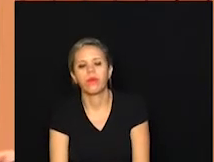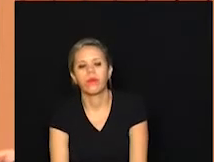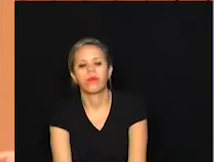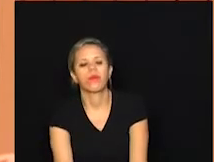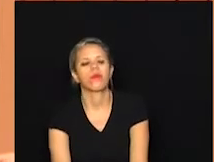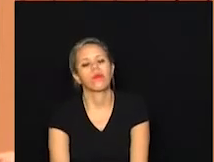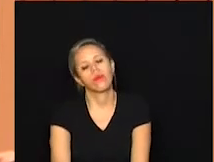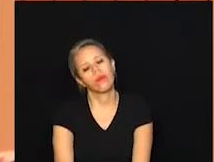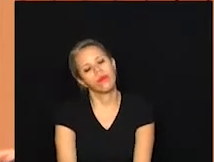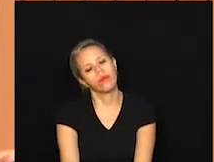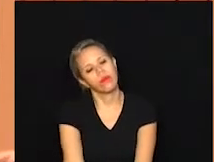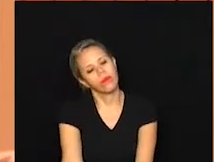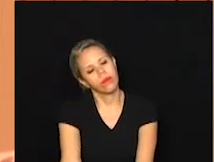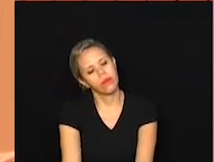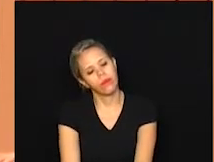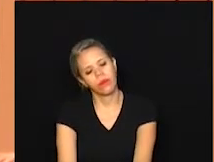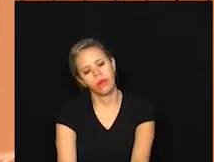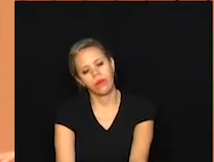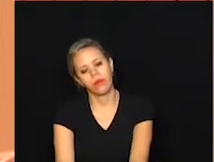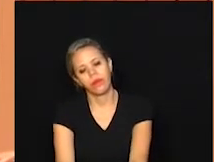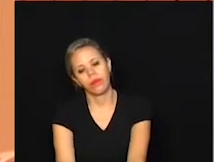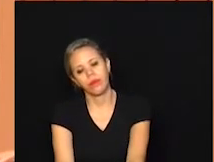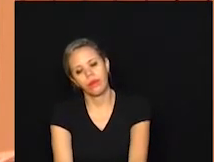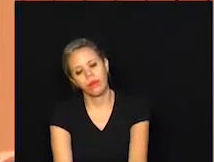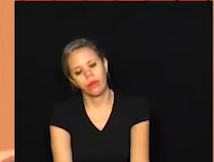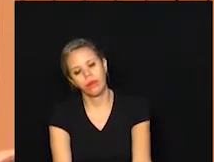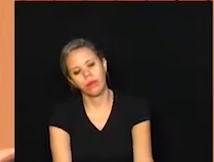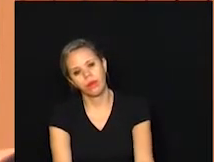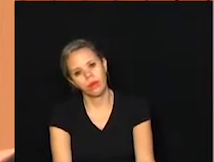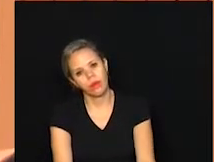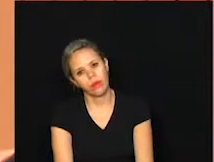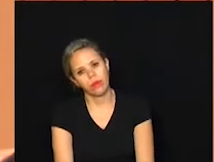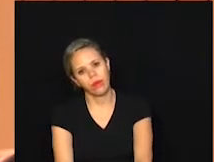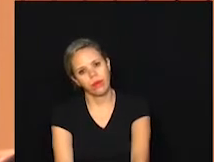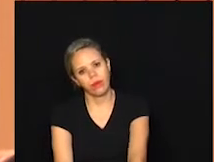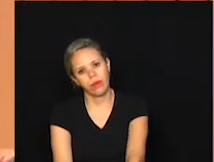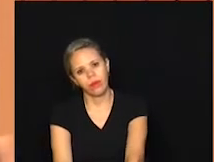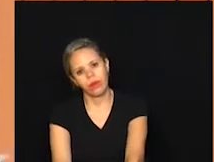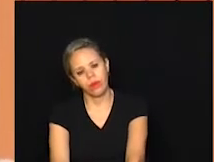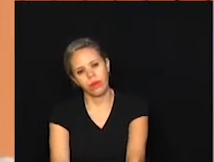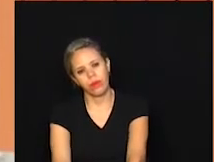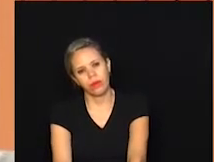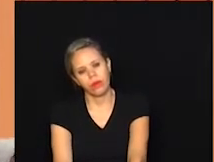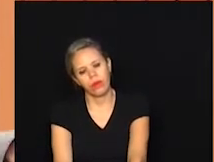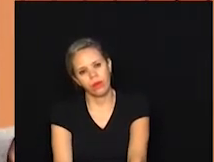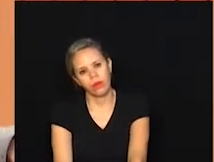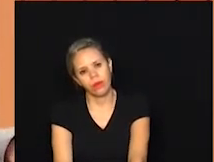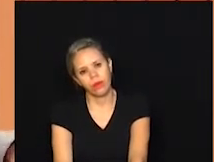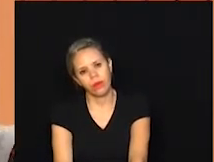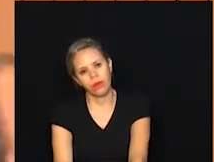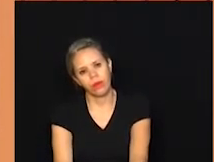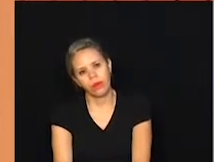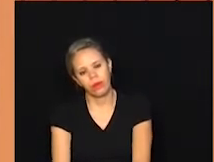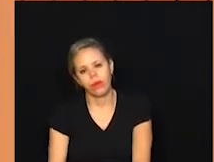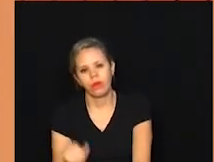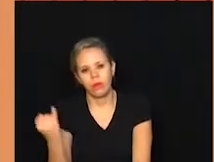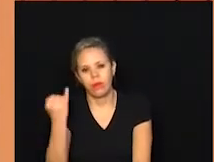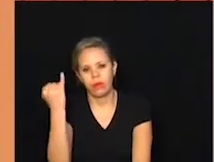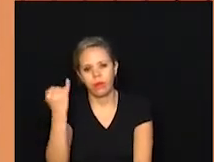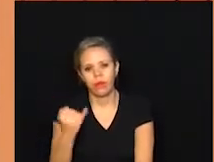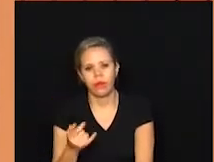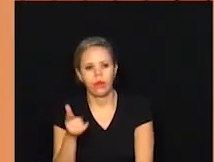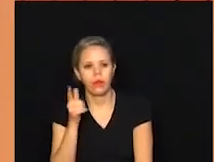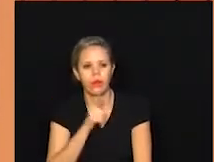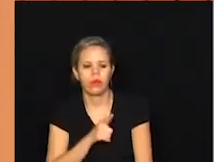entrar conosco. Dizer que é muito importante quando a gente